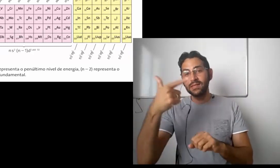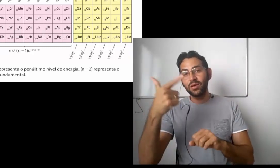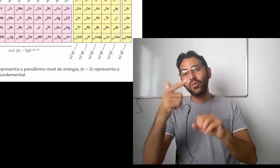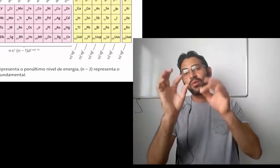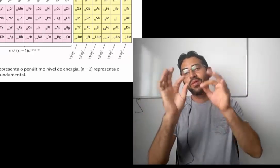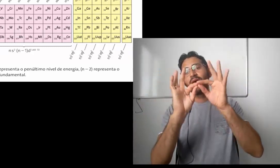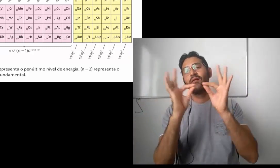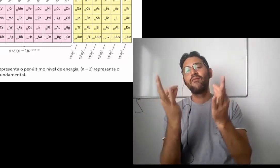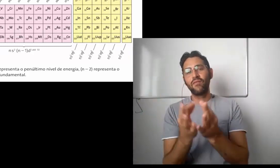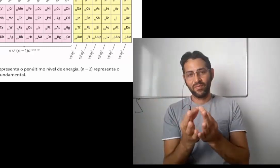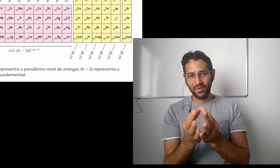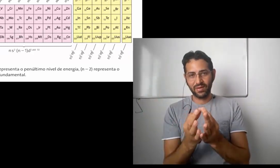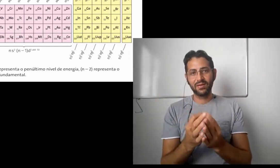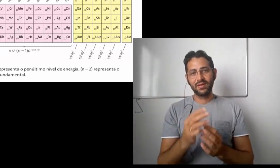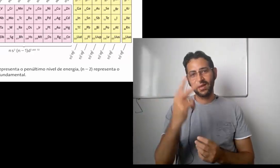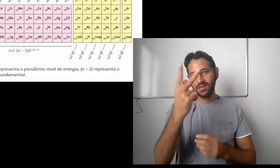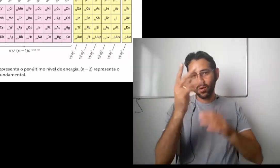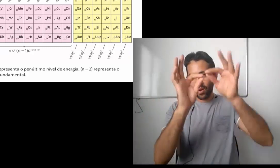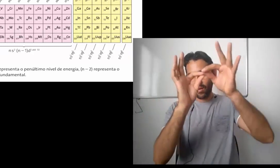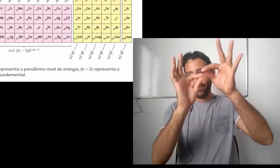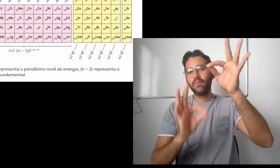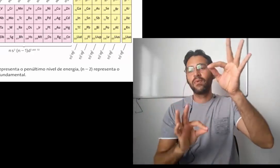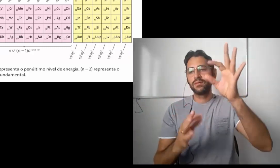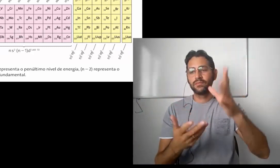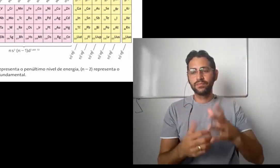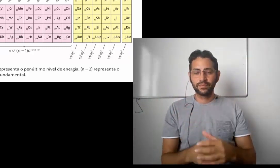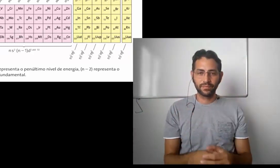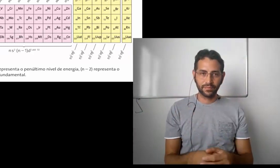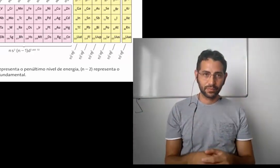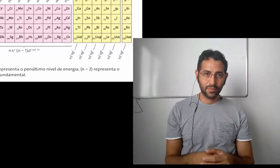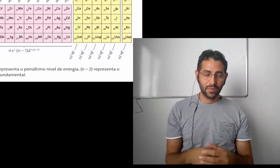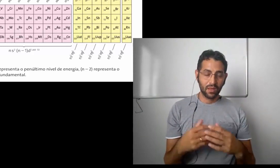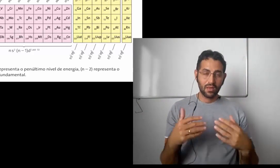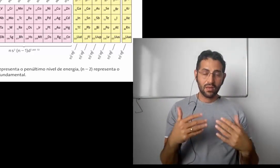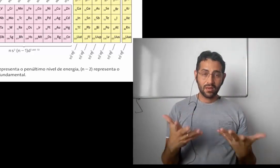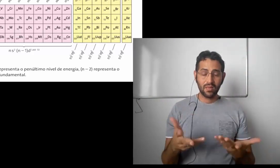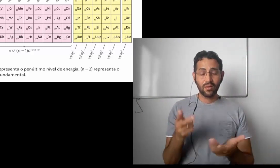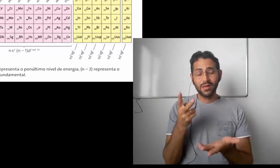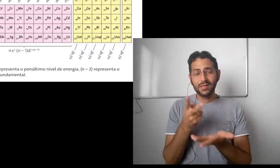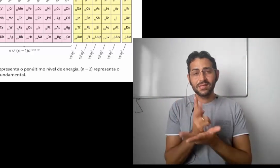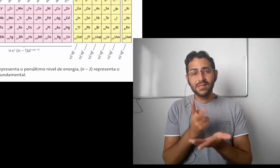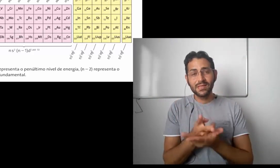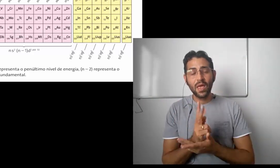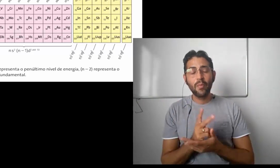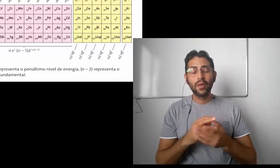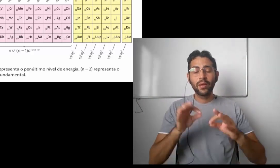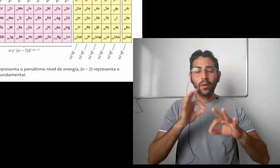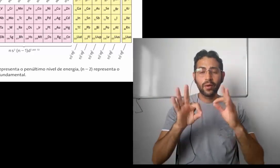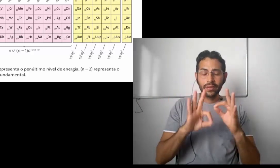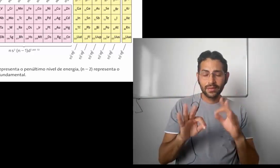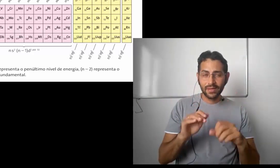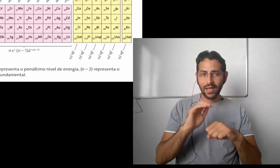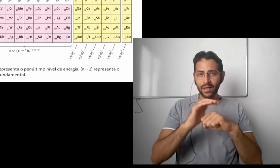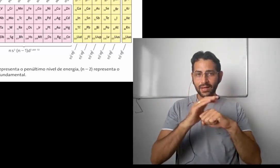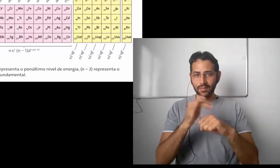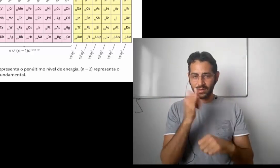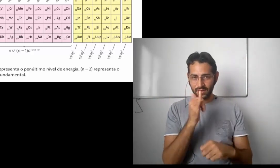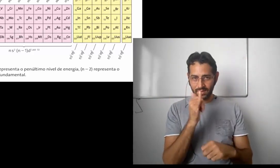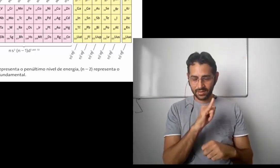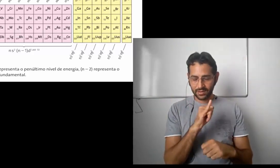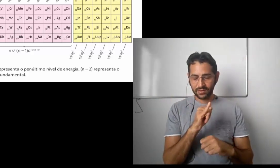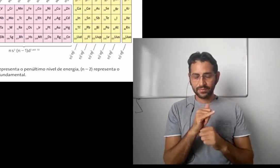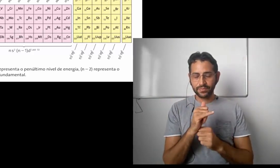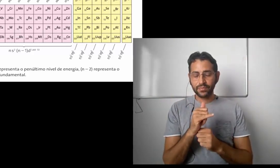elétrons. Então, pessoal, vamos lá. Se a gente fizer a distribuição eletrônica de um elemento qualquer e a gente observar que o último subnível